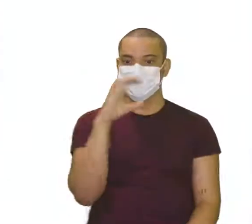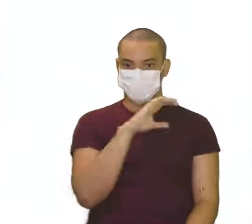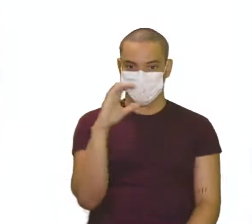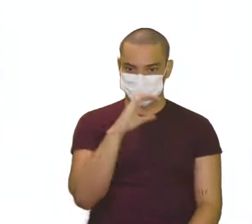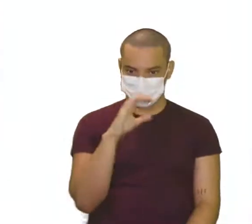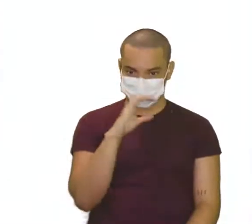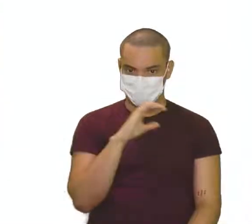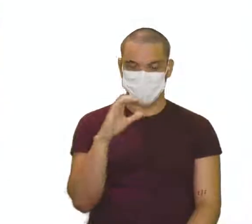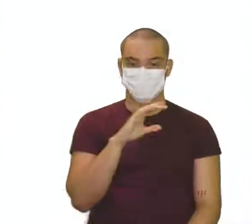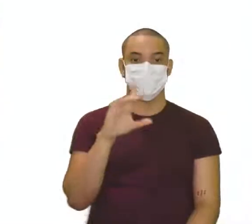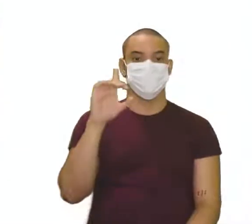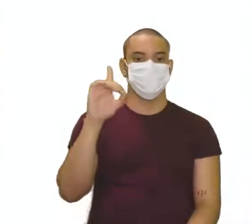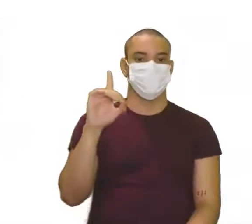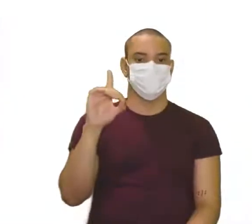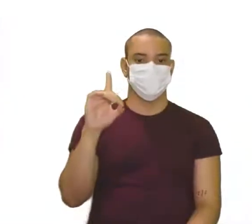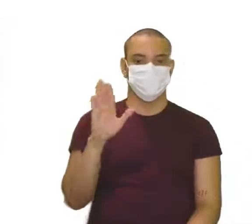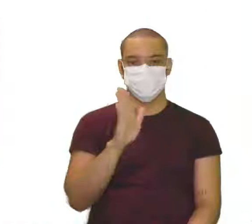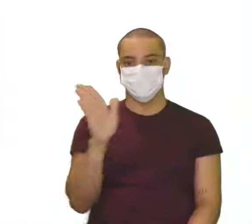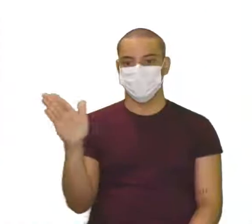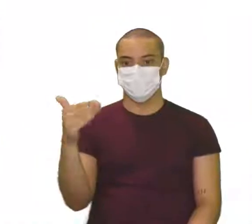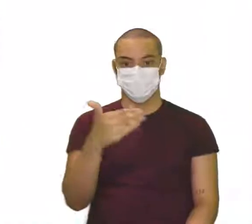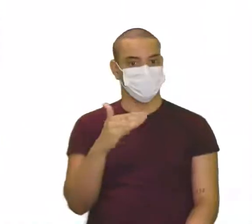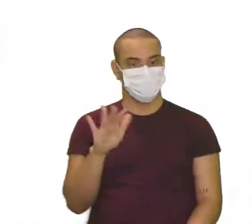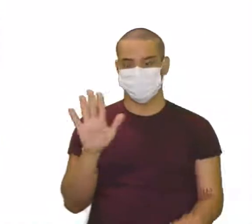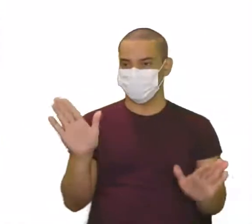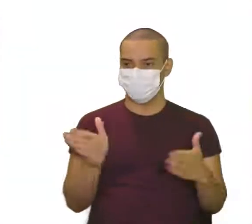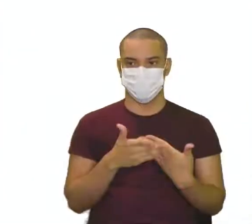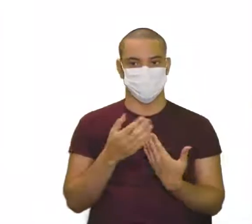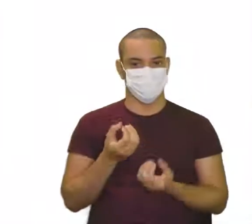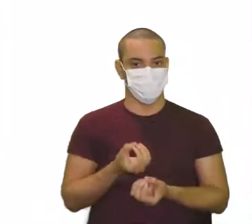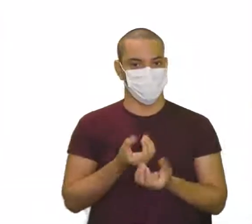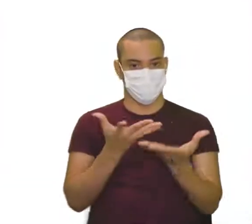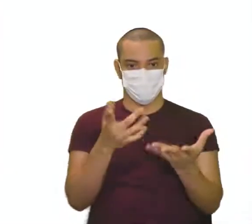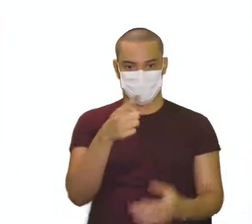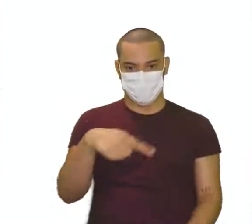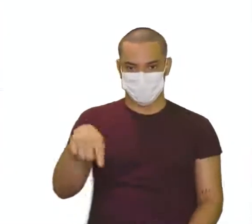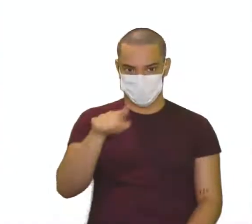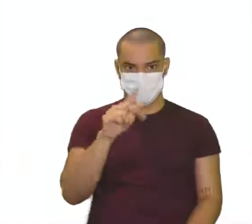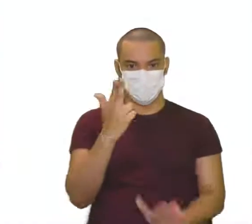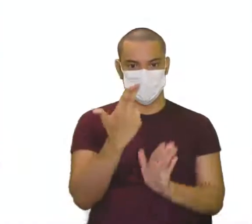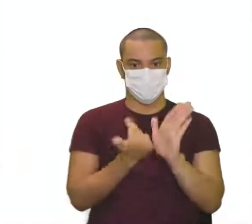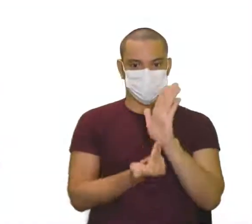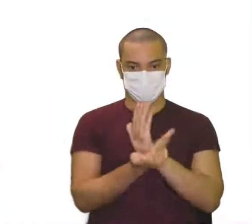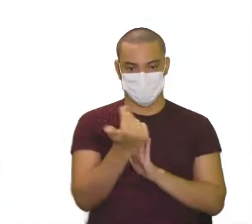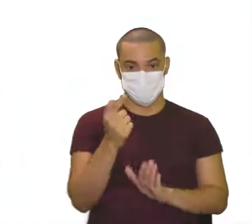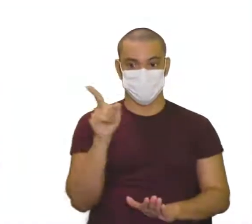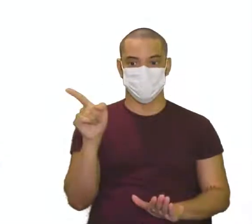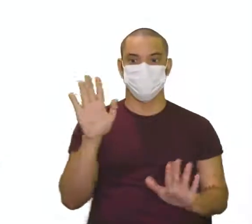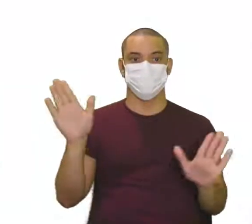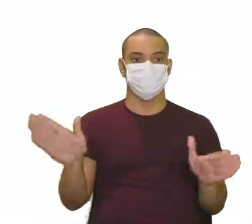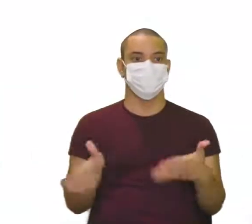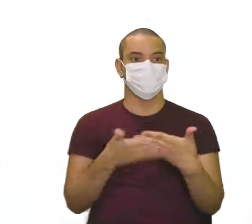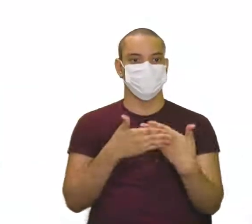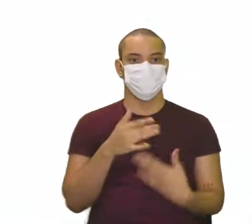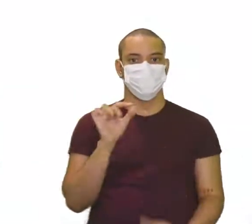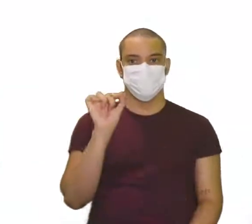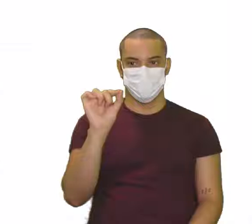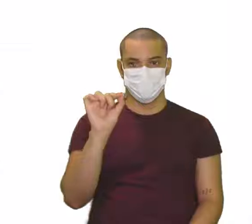caso aqui, direção paralela, ok, pessoal? Só a nível de informação aqui esse desenho. E aqui, para fechar, olha